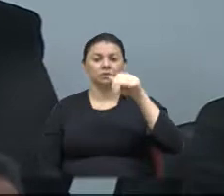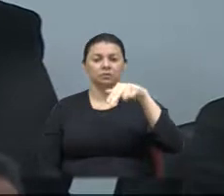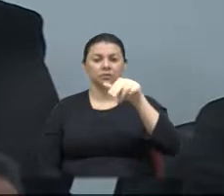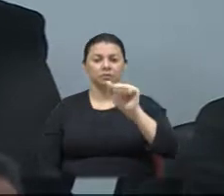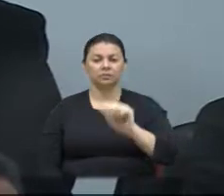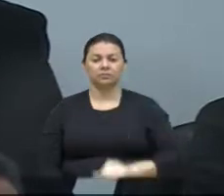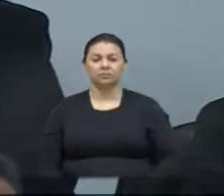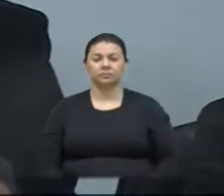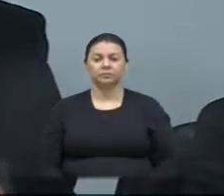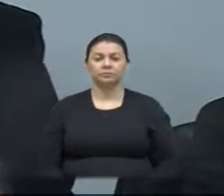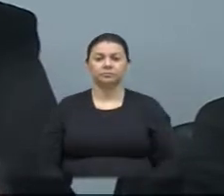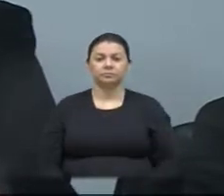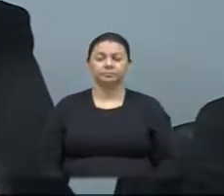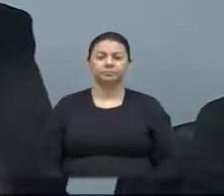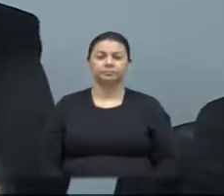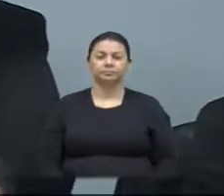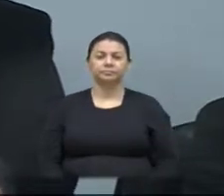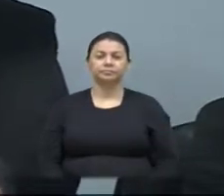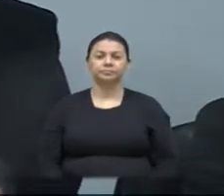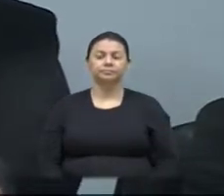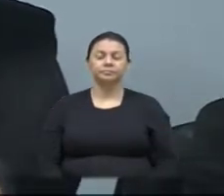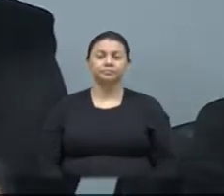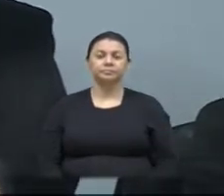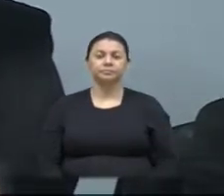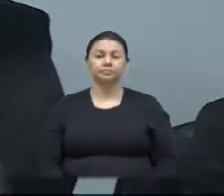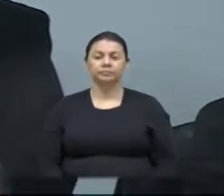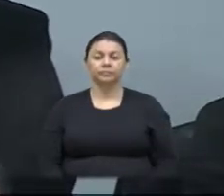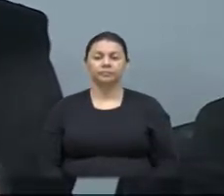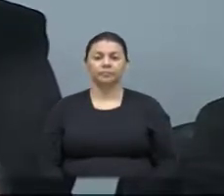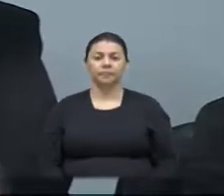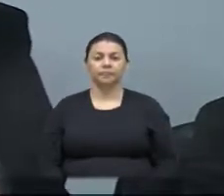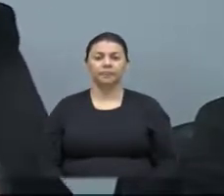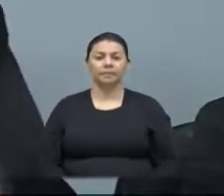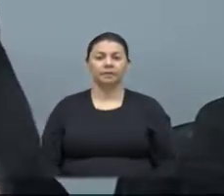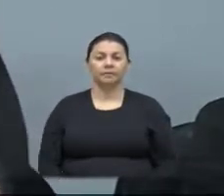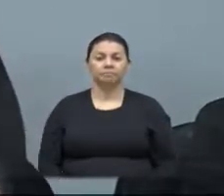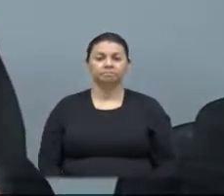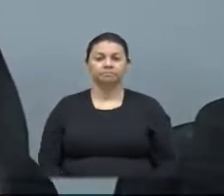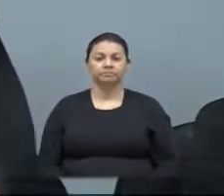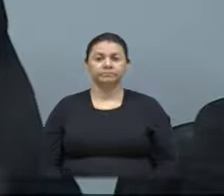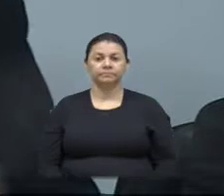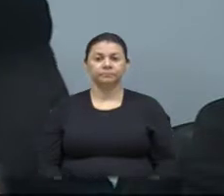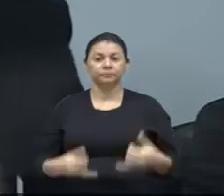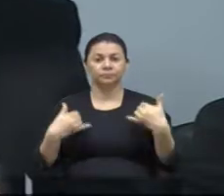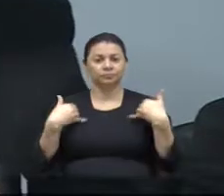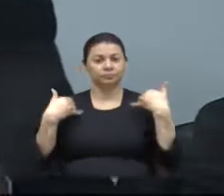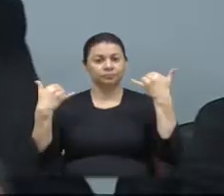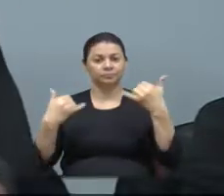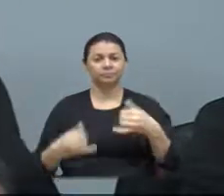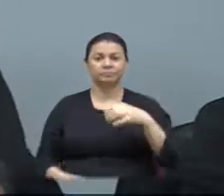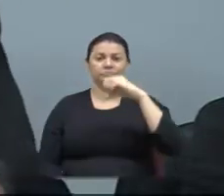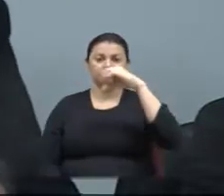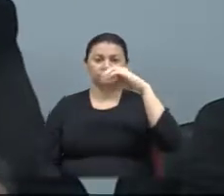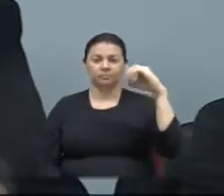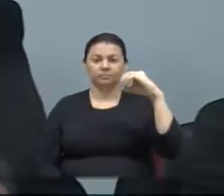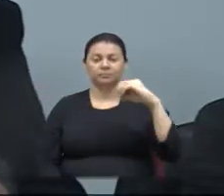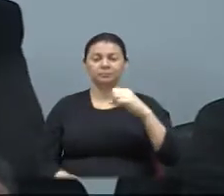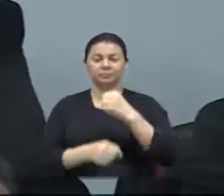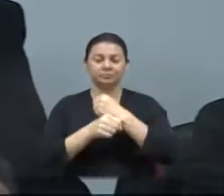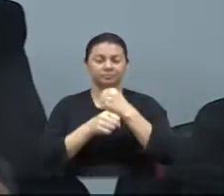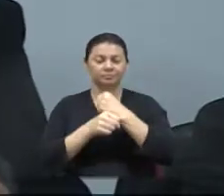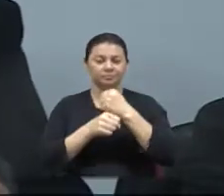sua moção 90 anos na comemoração